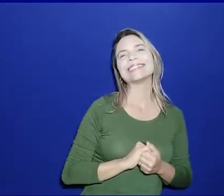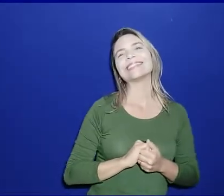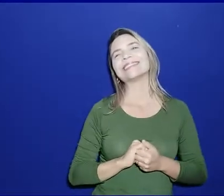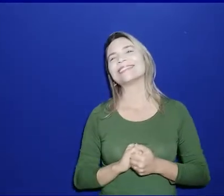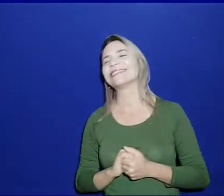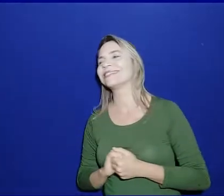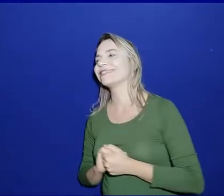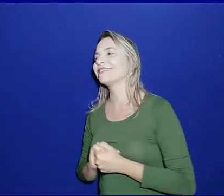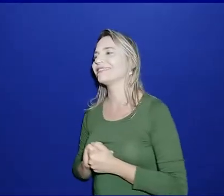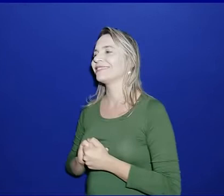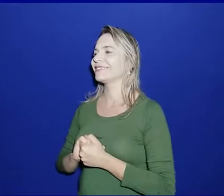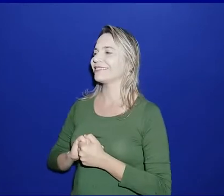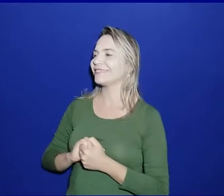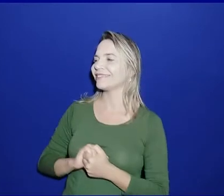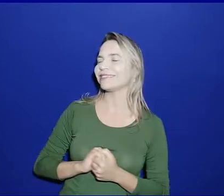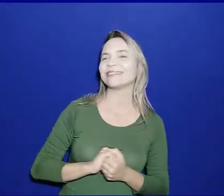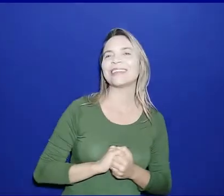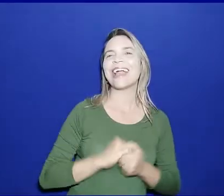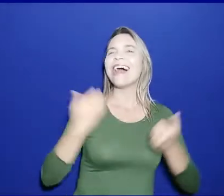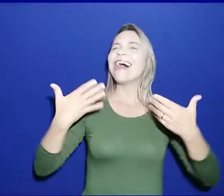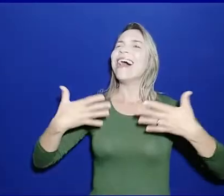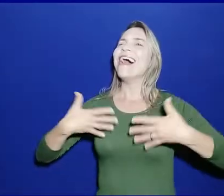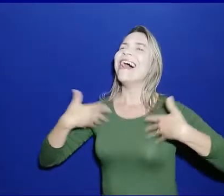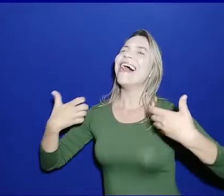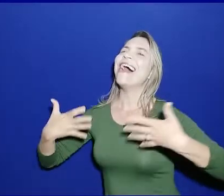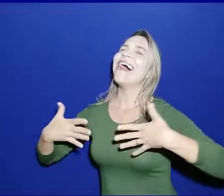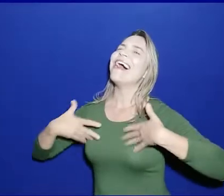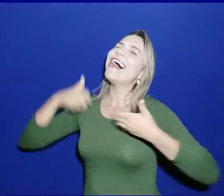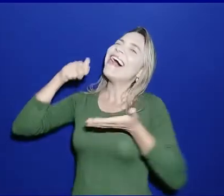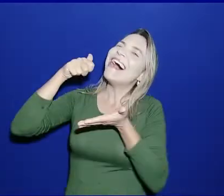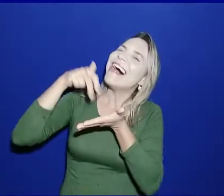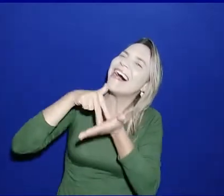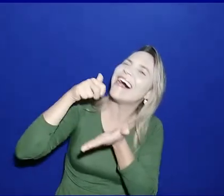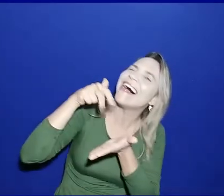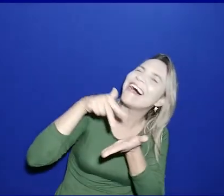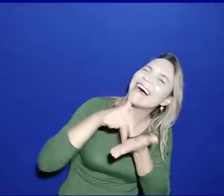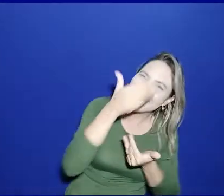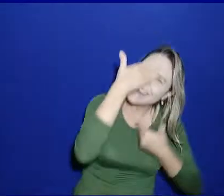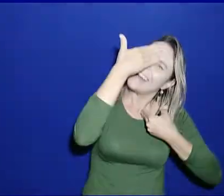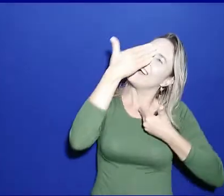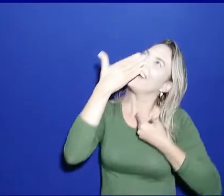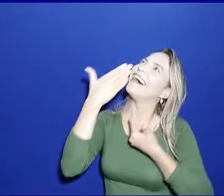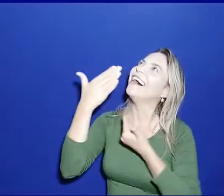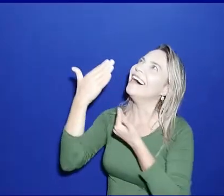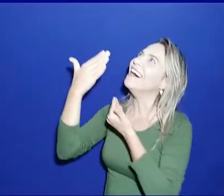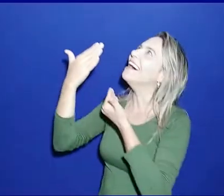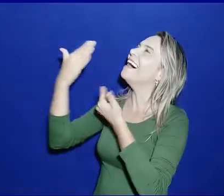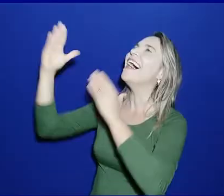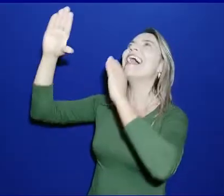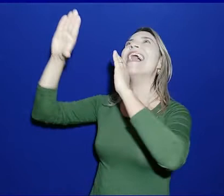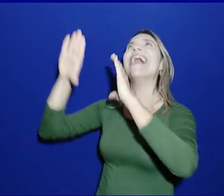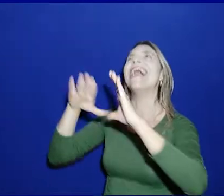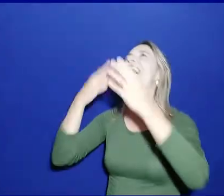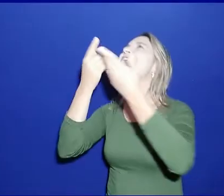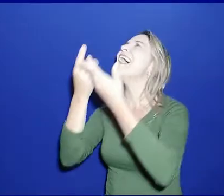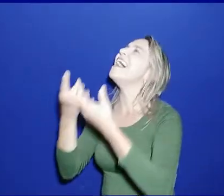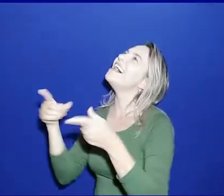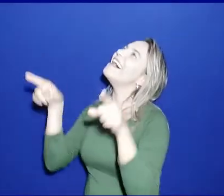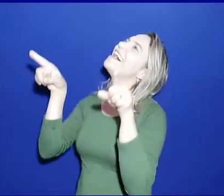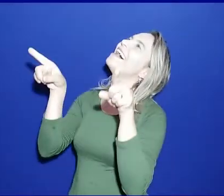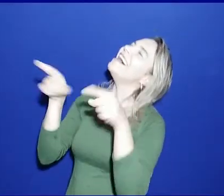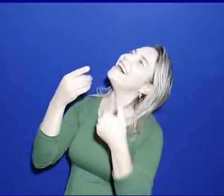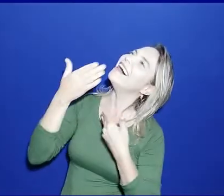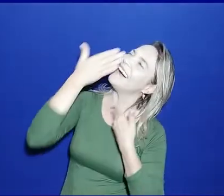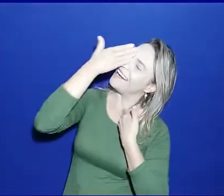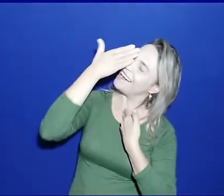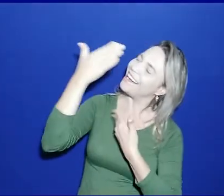Com gratidão e com fervor, cantemos já ao